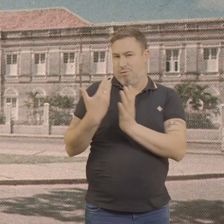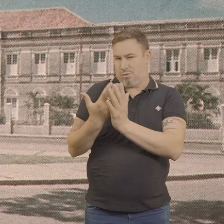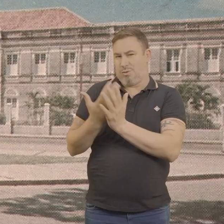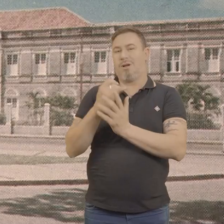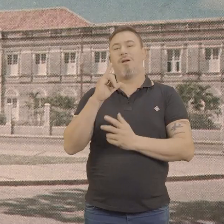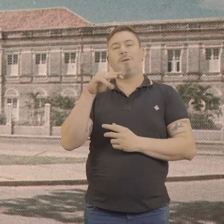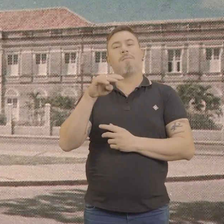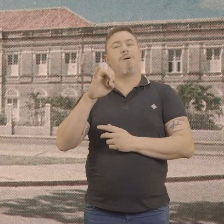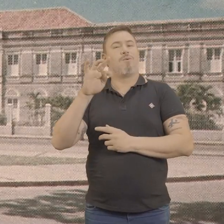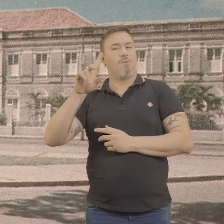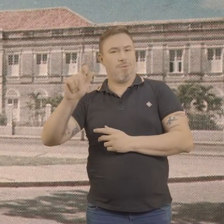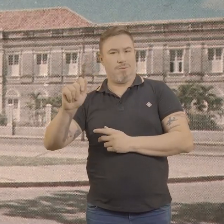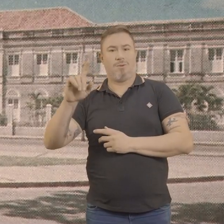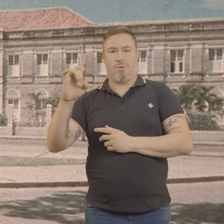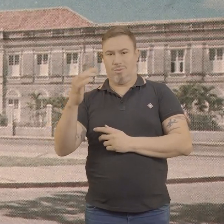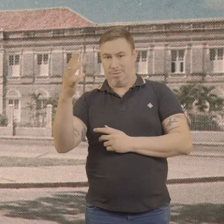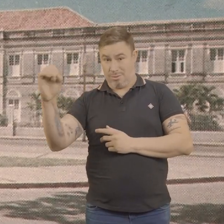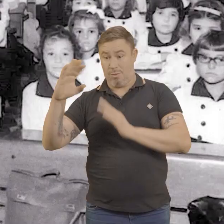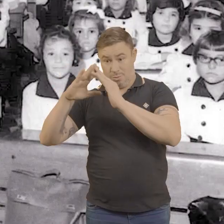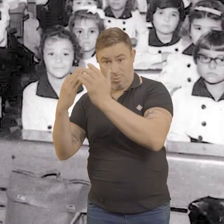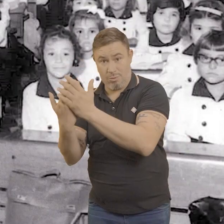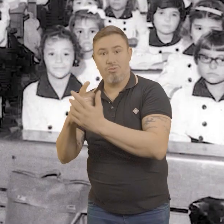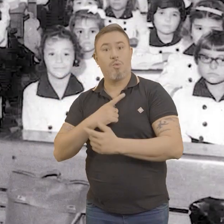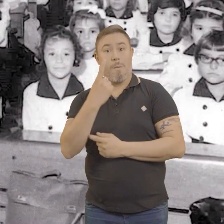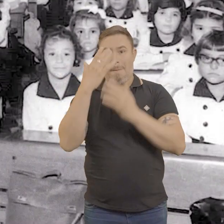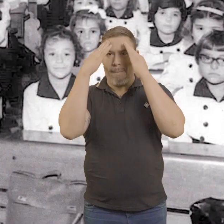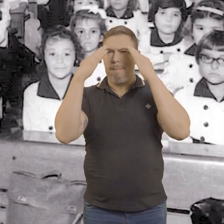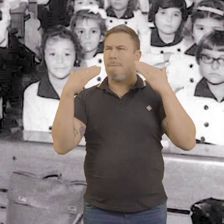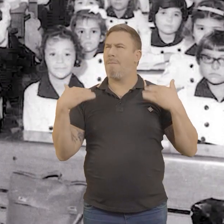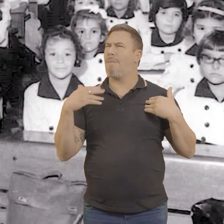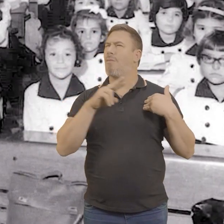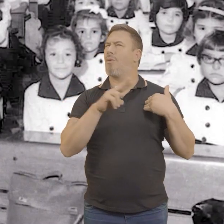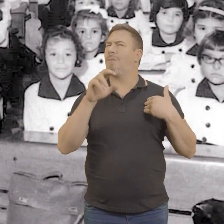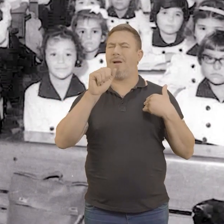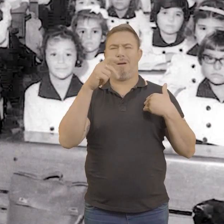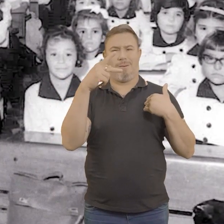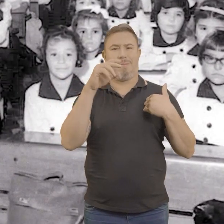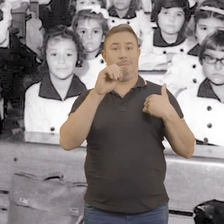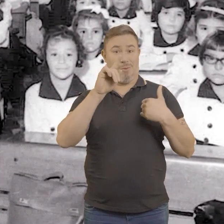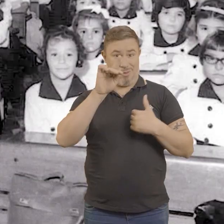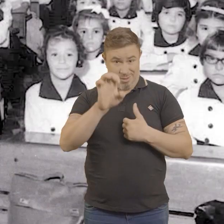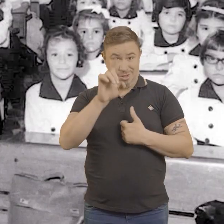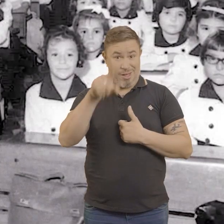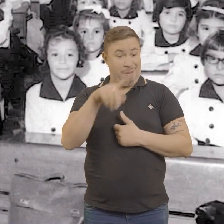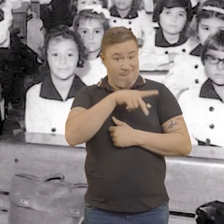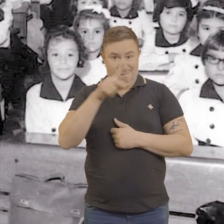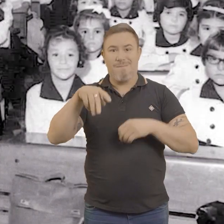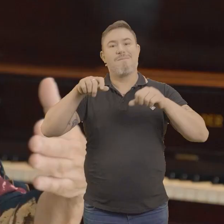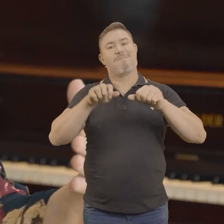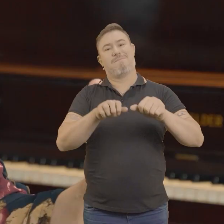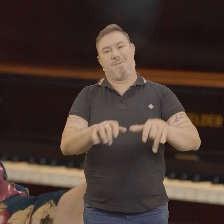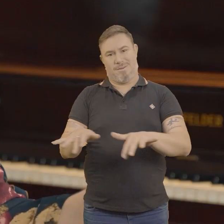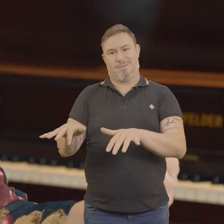Imaculada Conceição e eu via, né, tinha uma irmã, acho que era a irmã Apoline, que era professora de piano, e